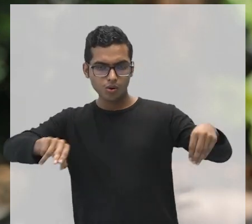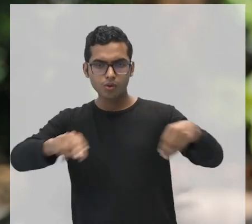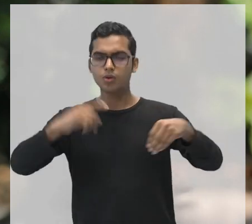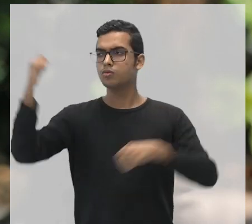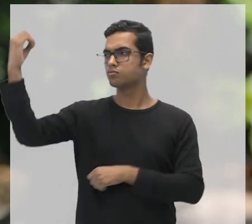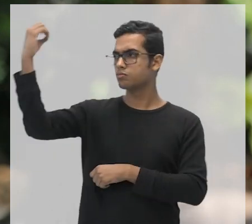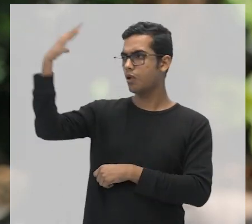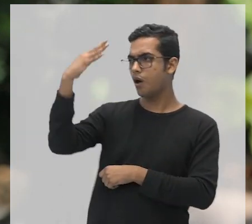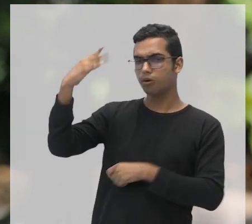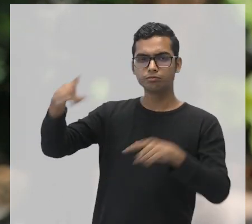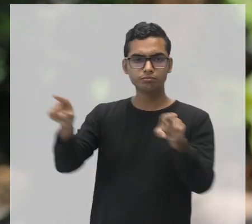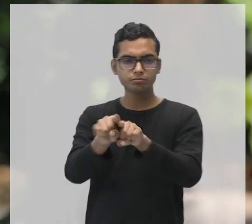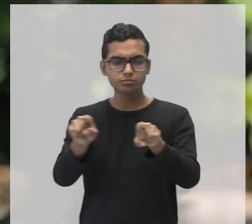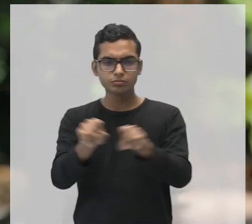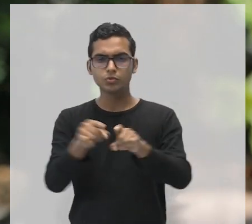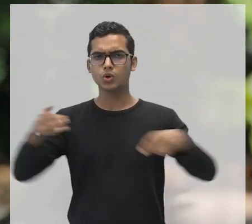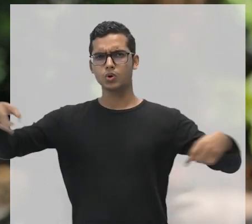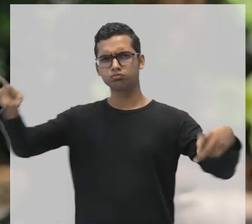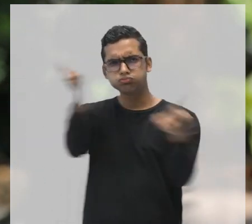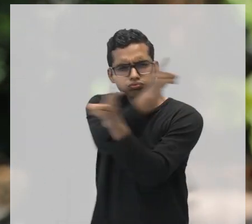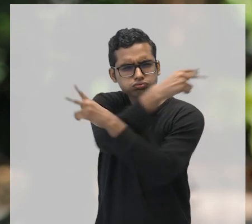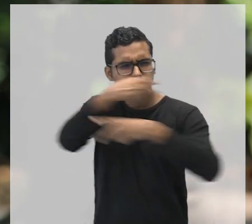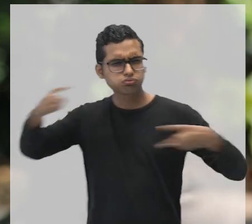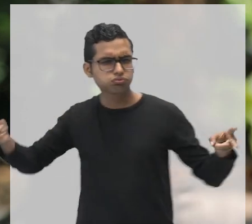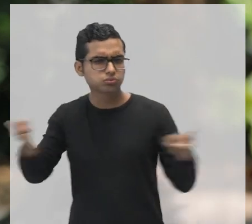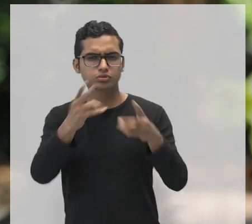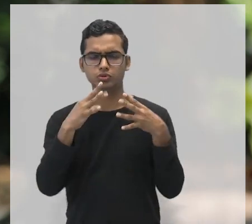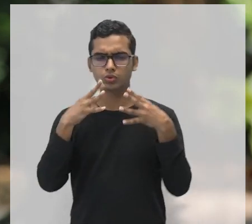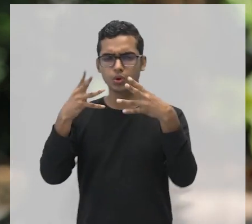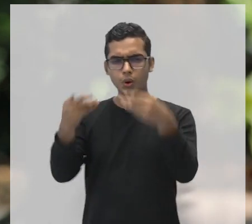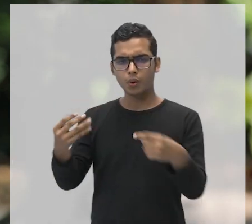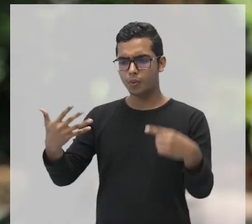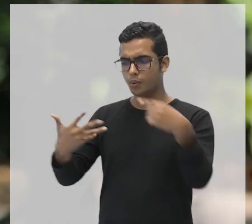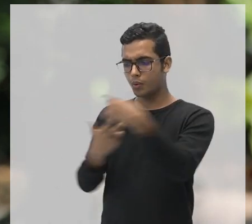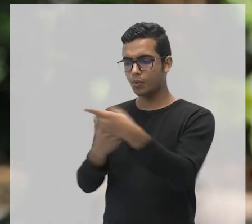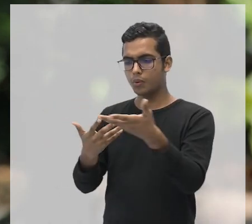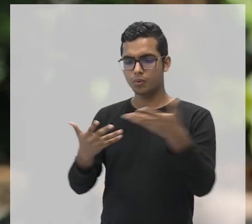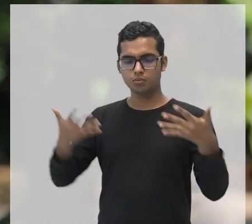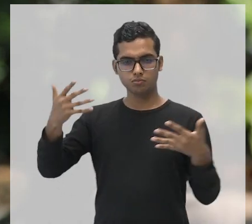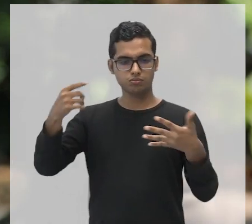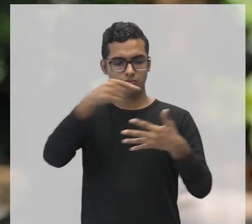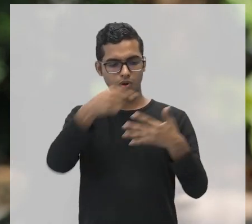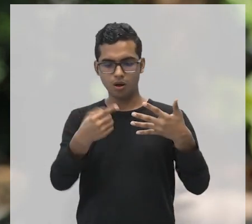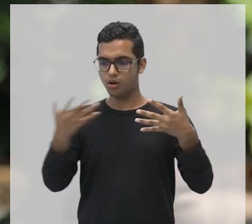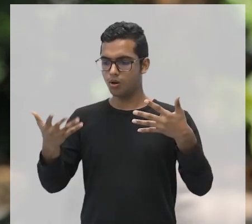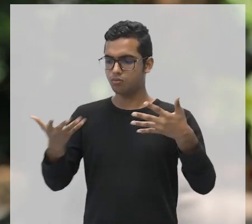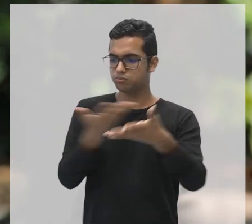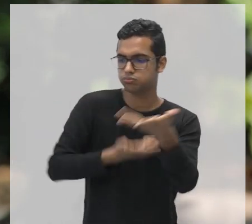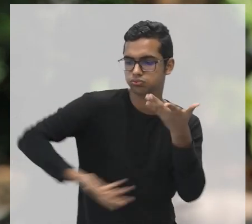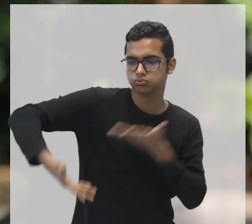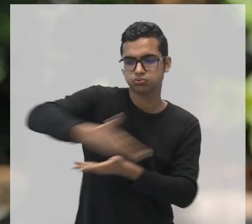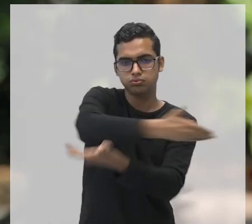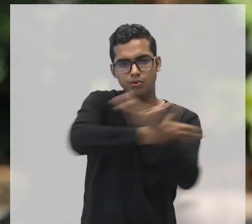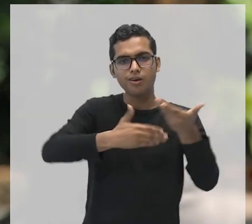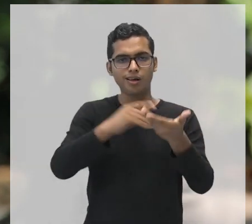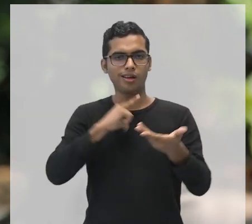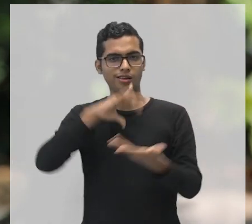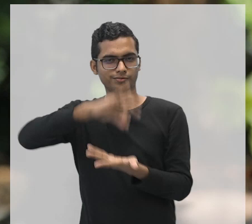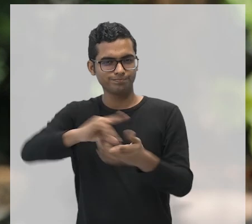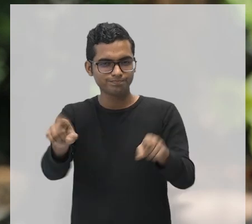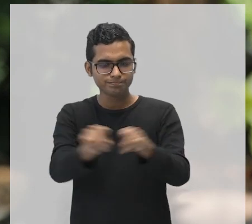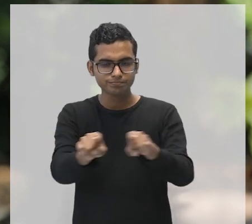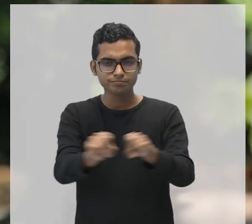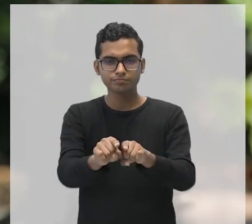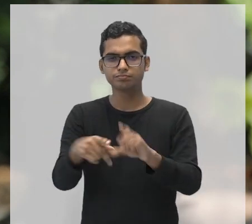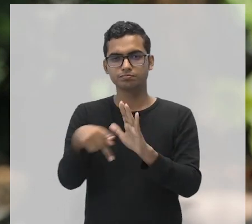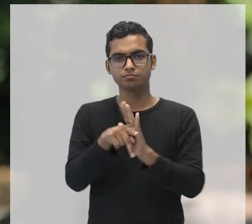luz do sol, o vento e todos esses interagem entre si. Então, os componentes